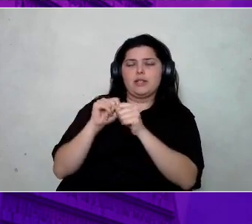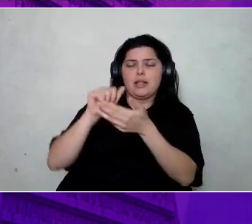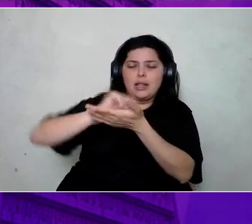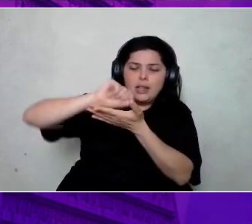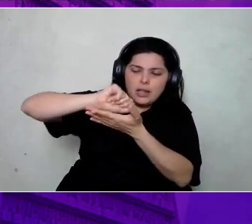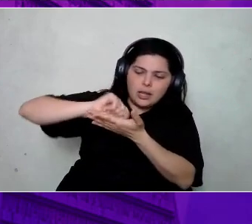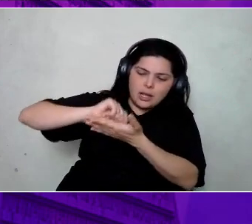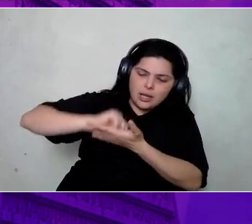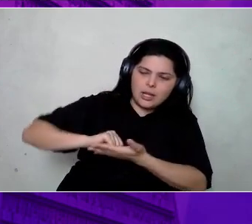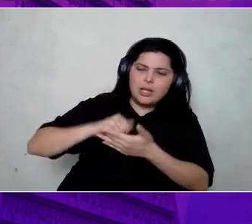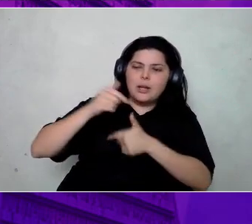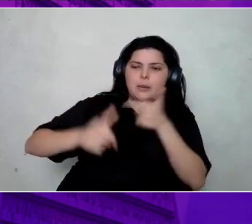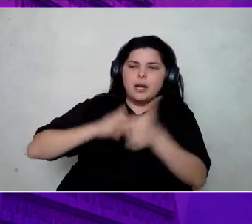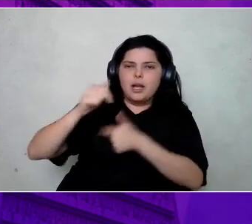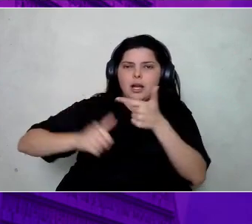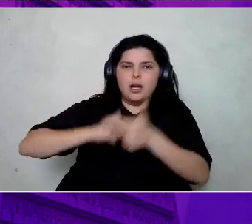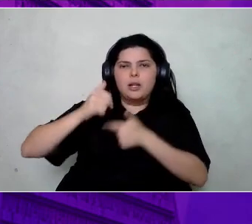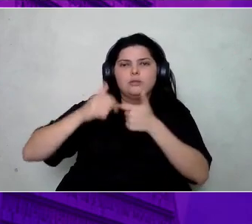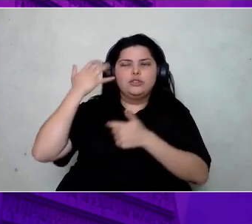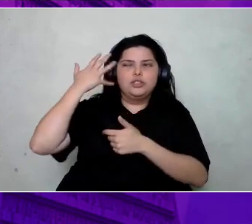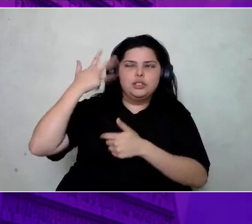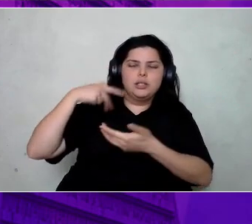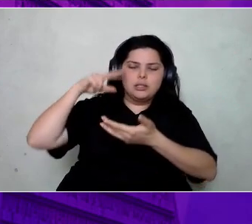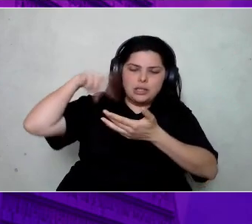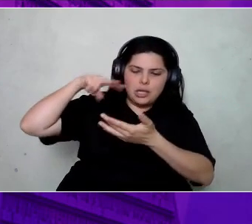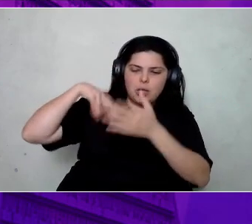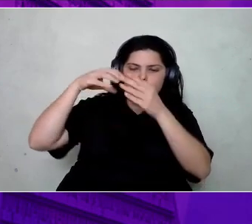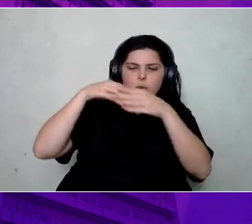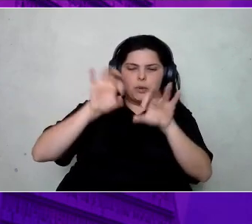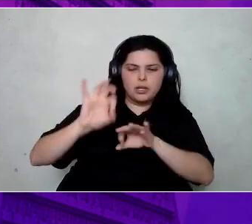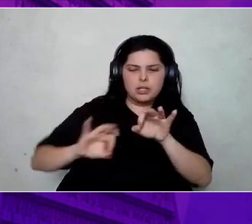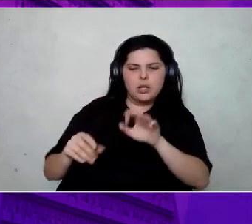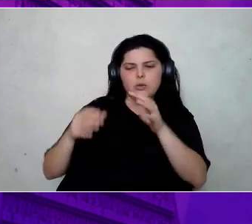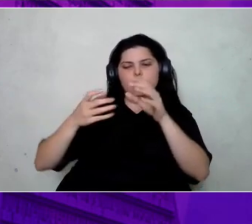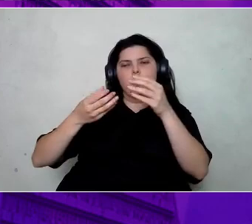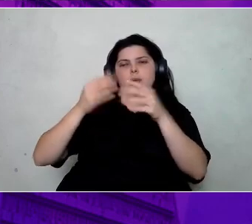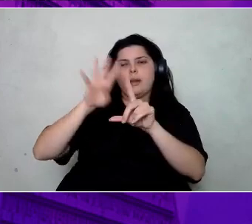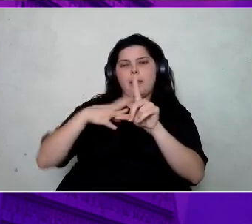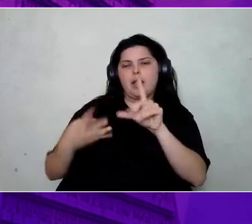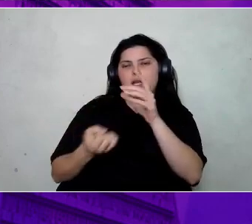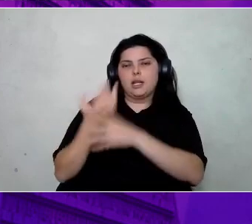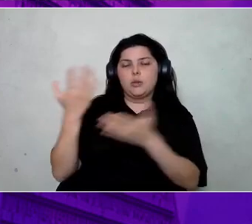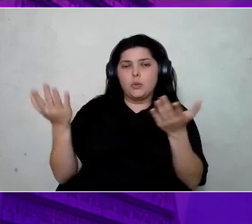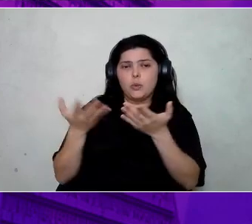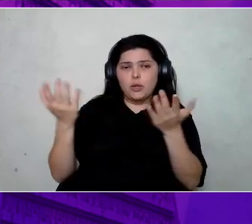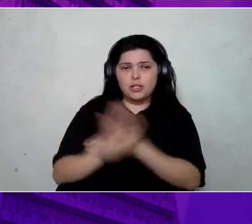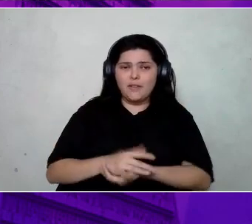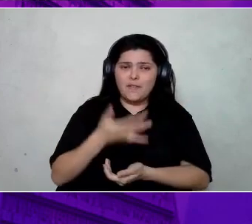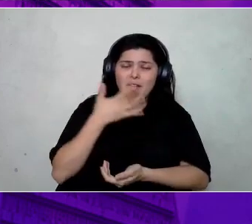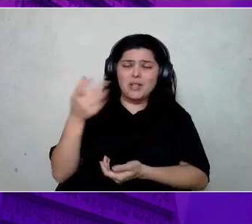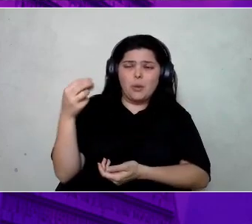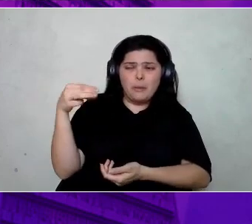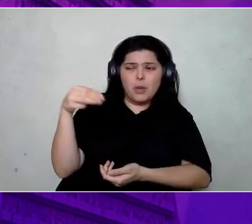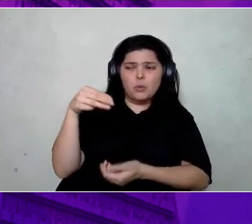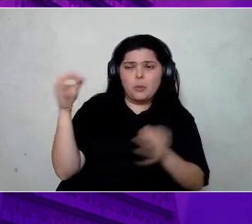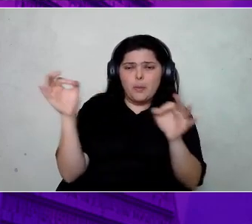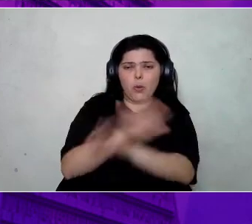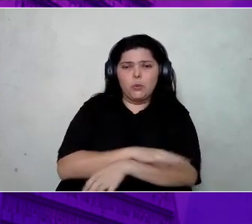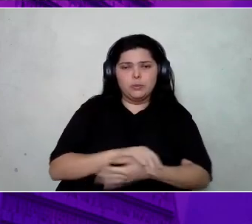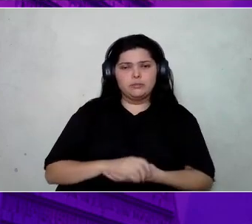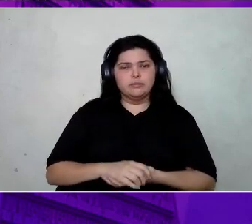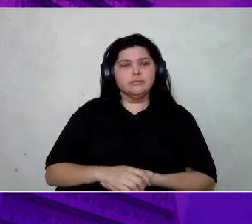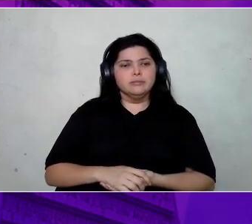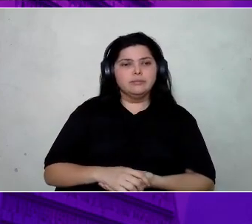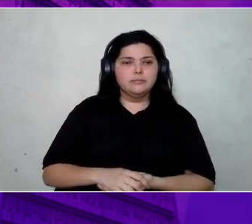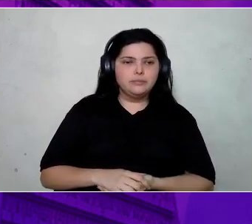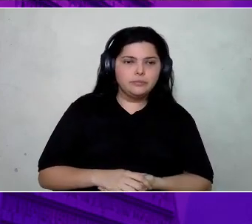gastar vários dias ali lendo e categorizando e montando planilha. Pô, hoje isso aqui faz em minutos. Então já vai estar disponível